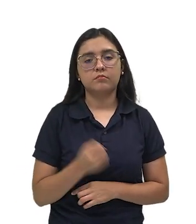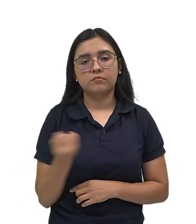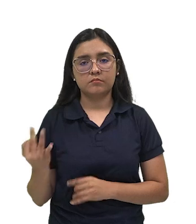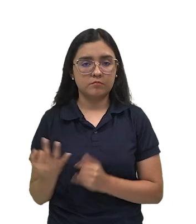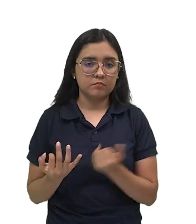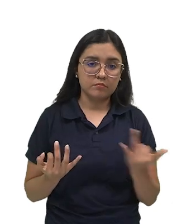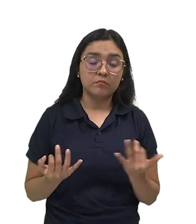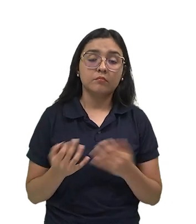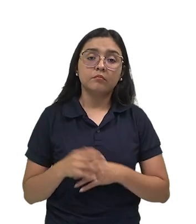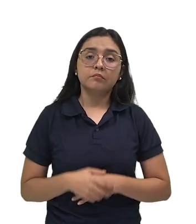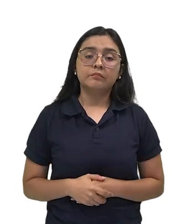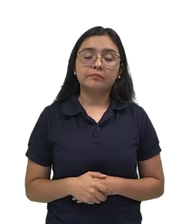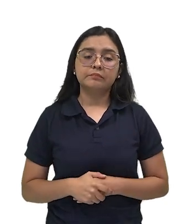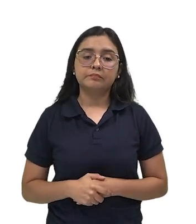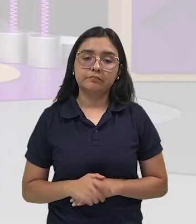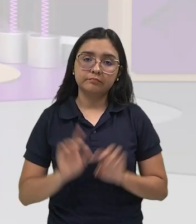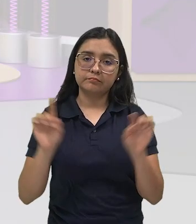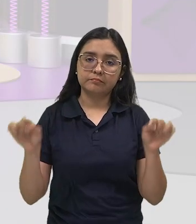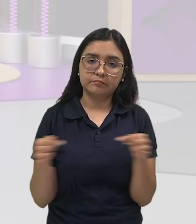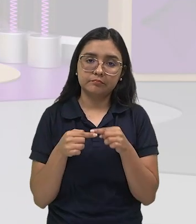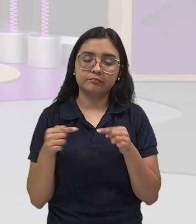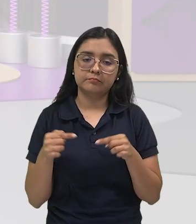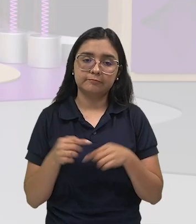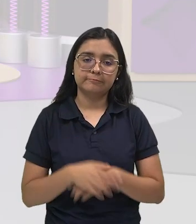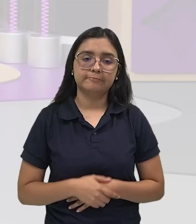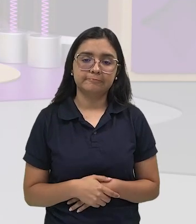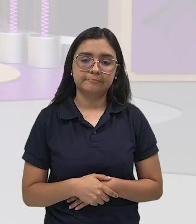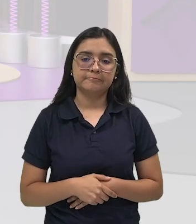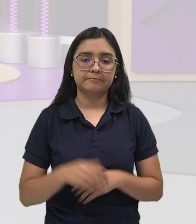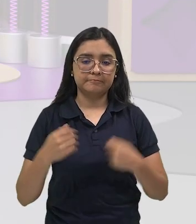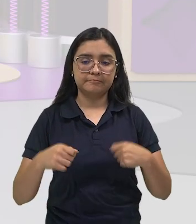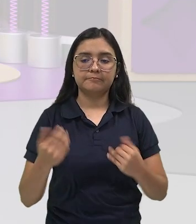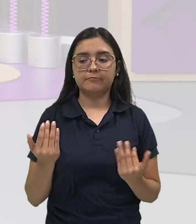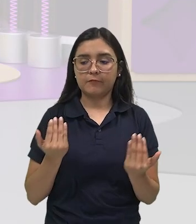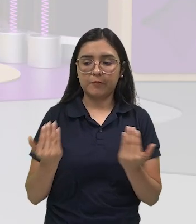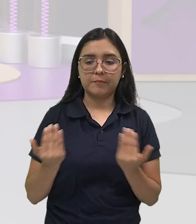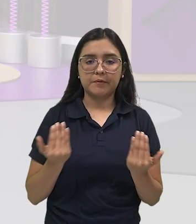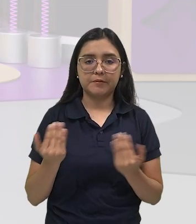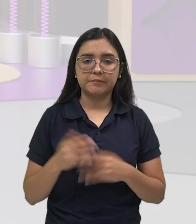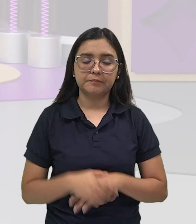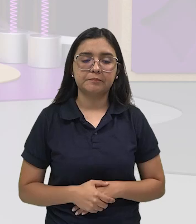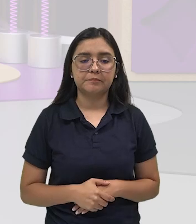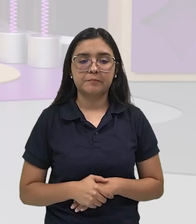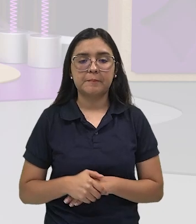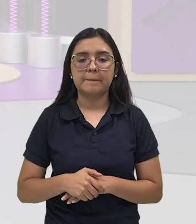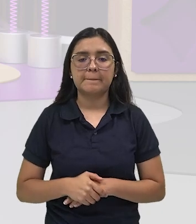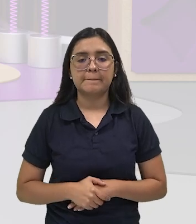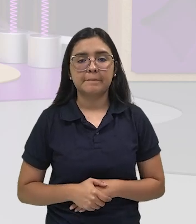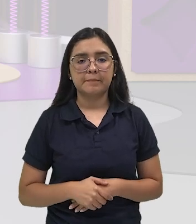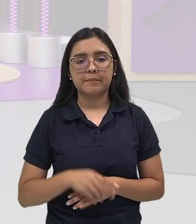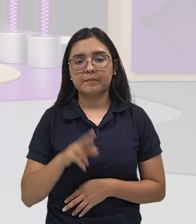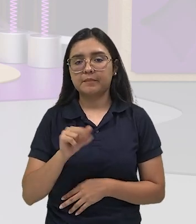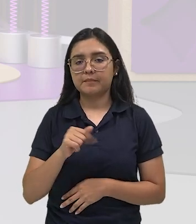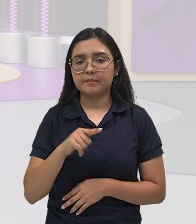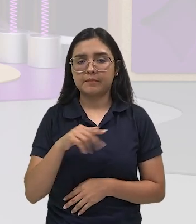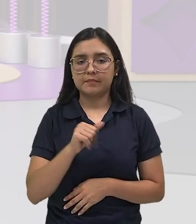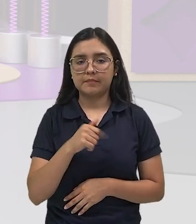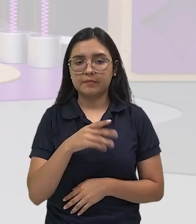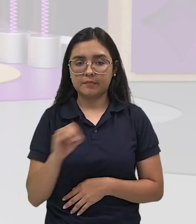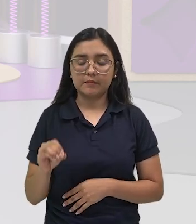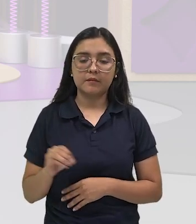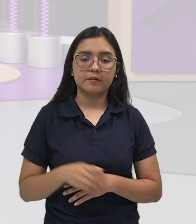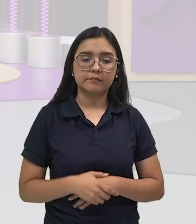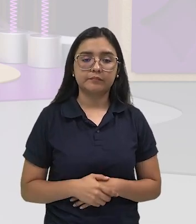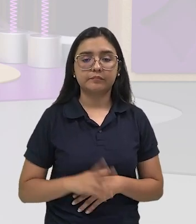grandezas diretamente proporcionais. Você tem que comparar uma razão com outra razão. E aí vai